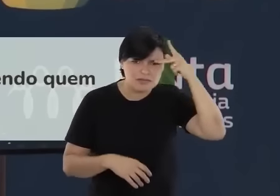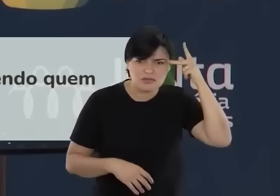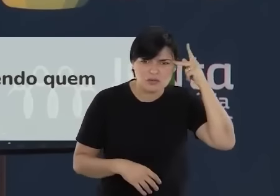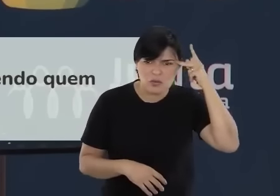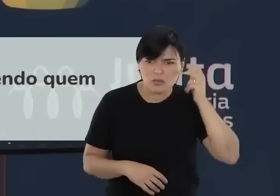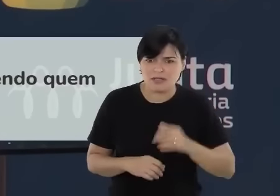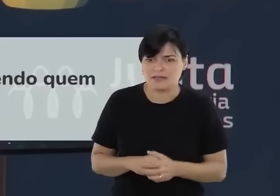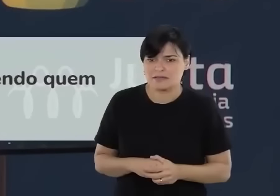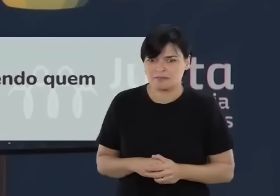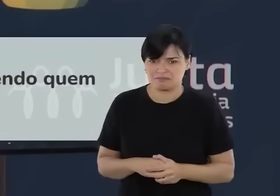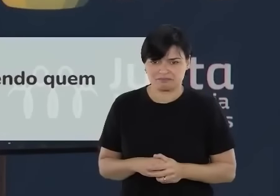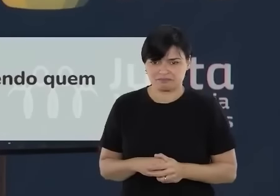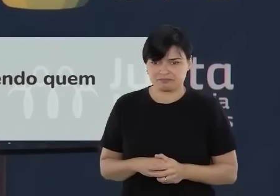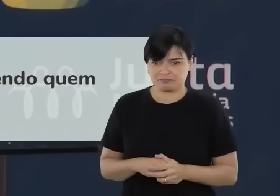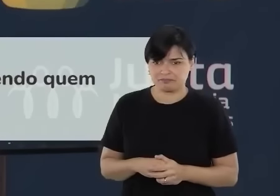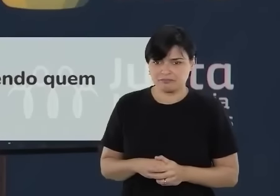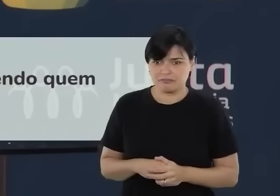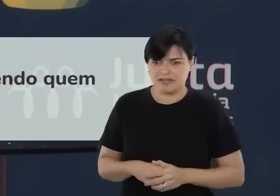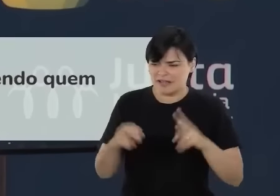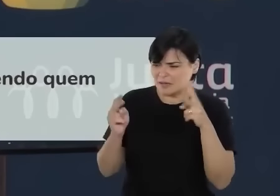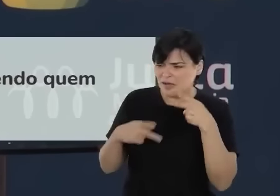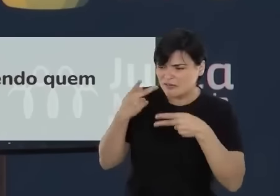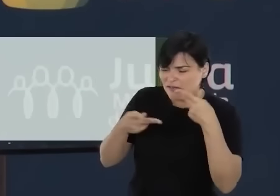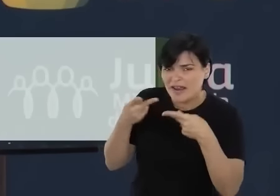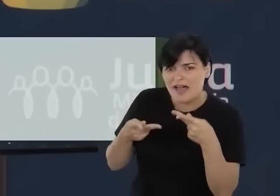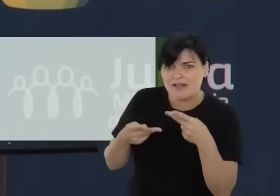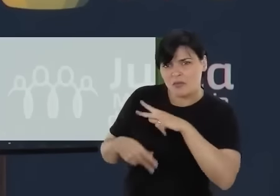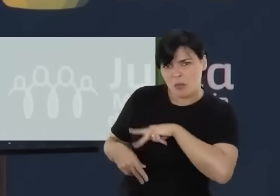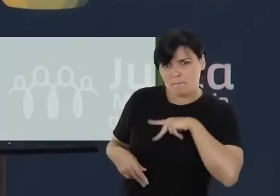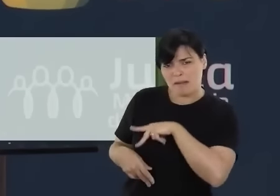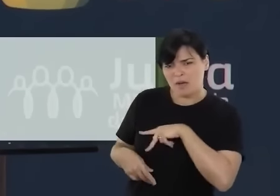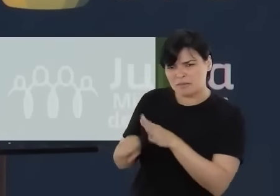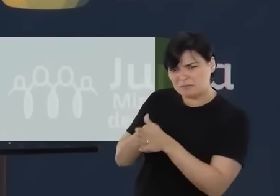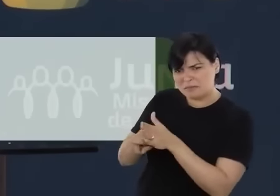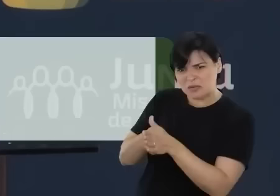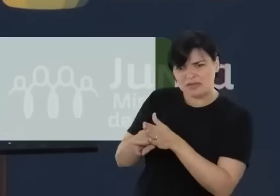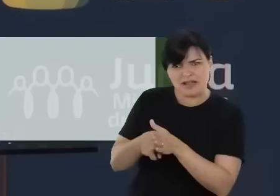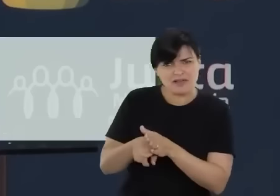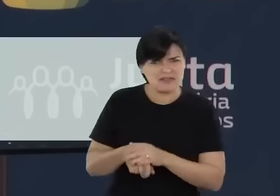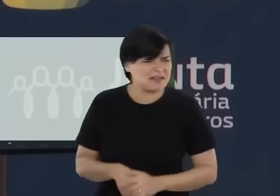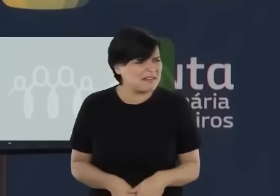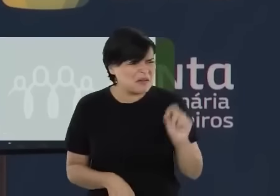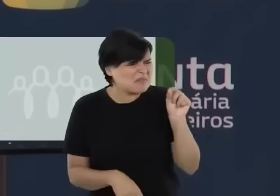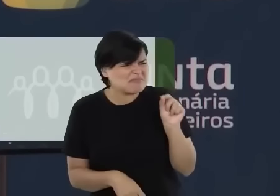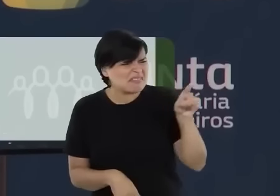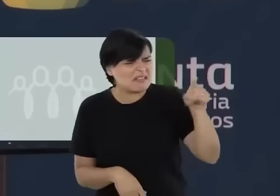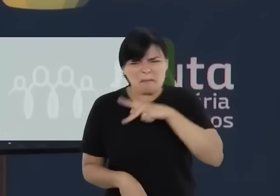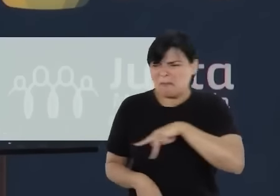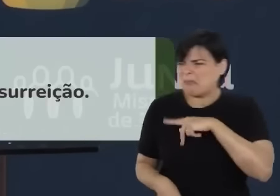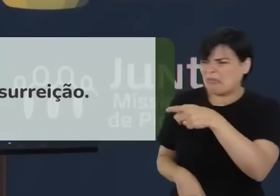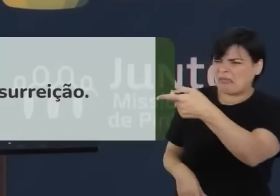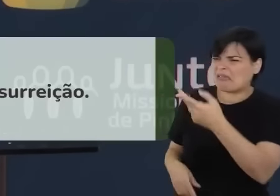filósofos epicure os estóicos contendiam com ele havendo quem perguntasse que quer dizer esse tagarela e